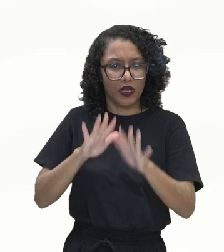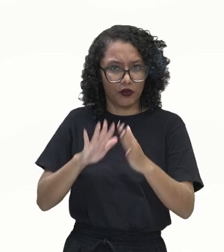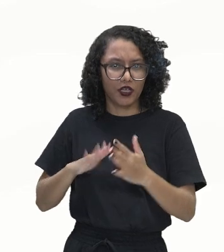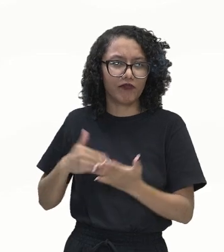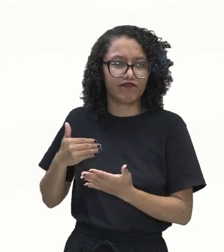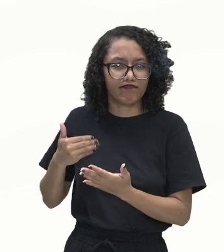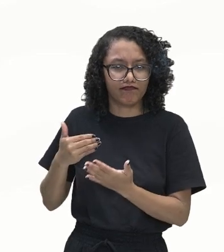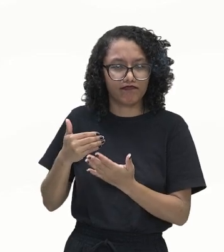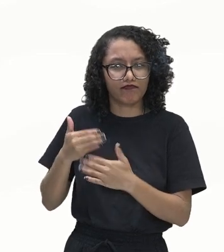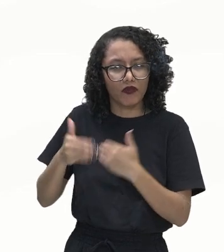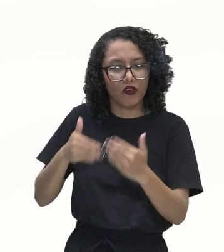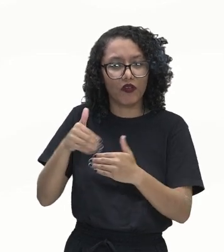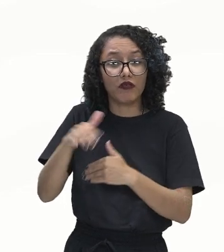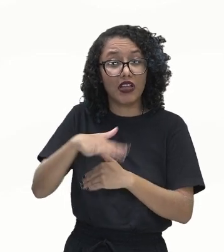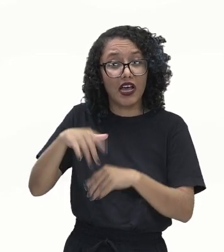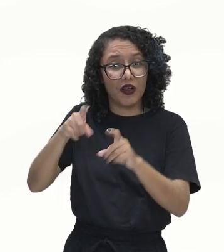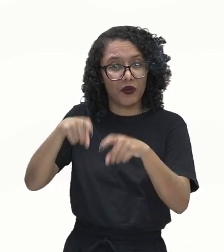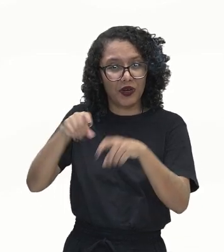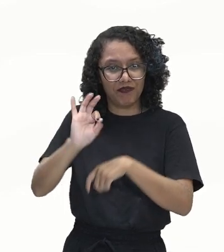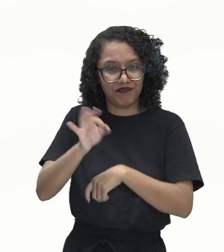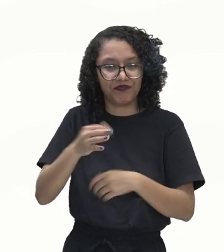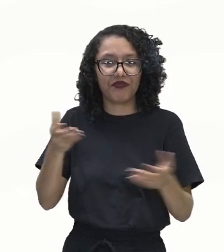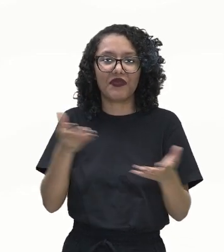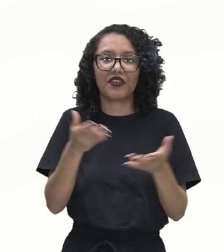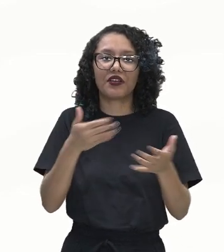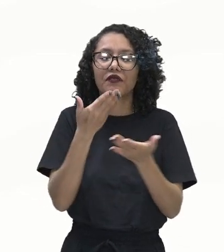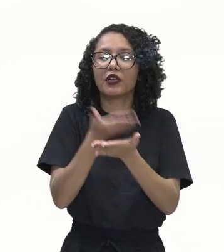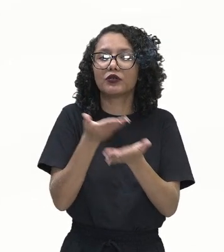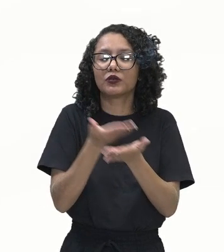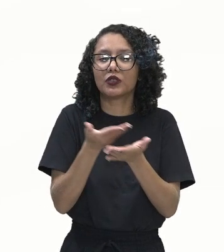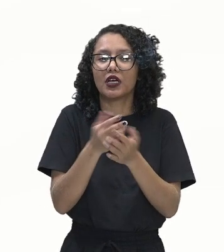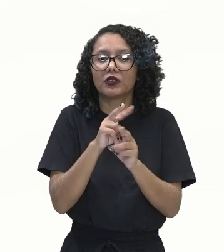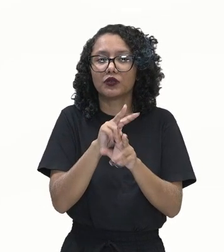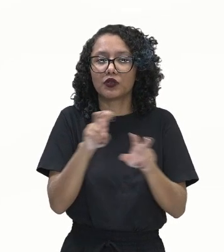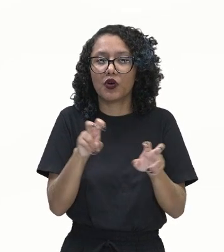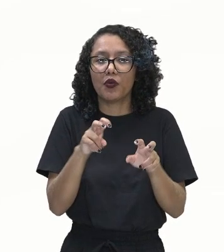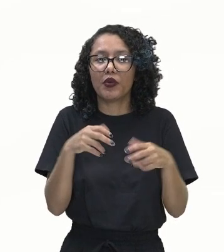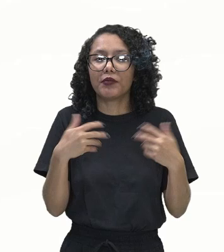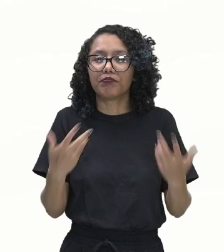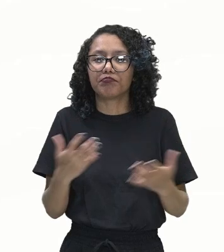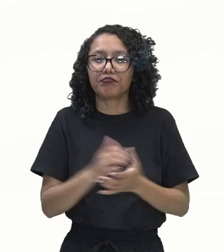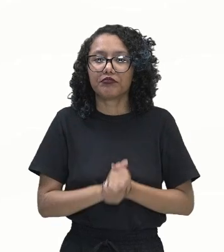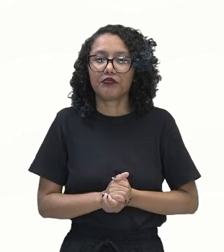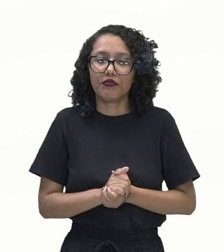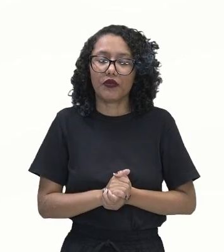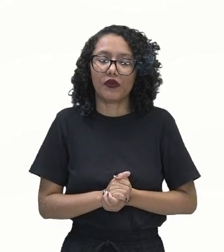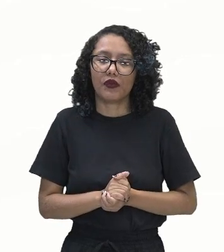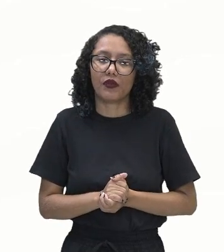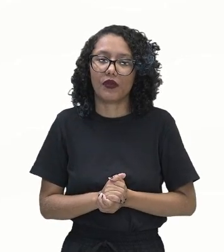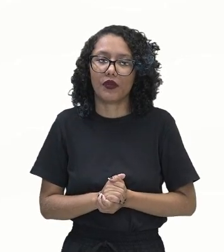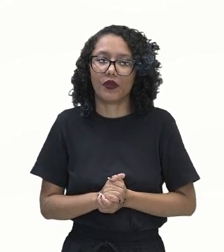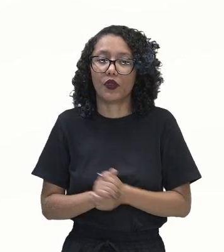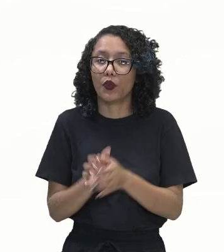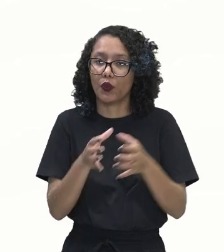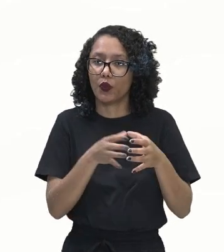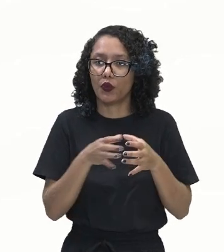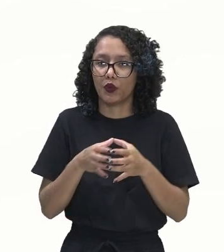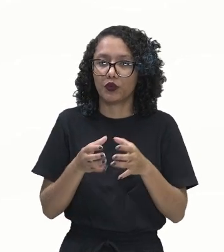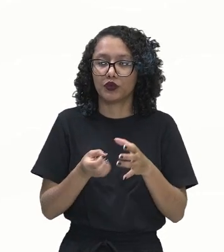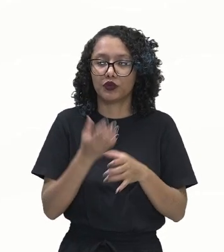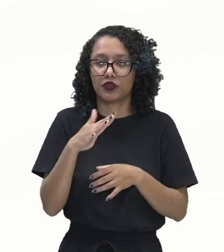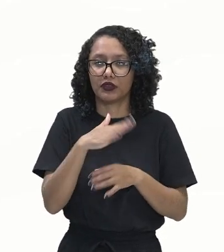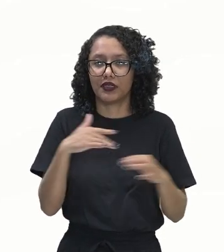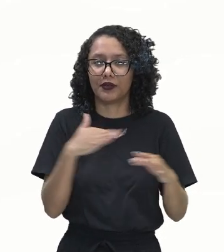na região rural, certo? Agora a gente vai falar um pouquinho sobre os movimentos que vão ocorrer na